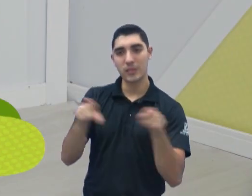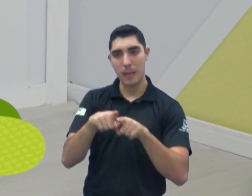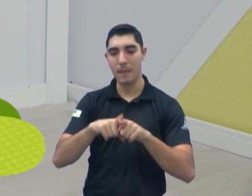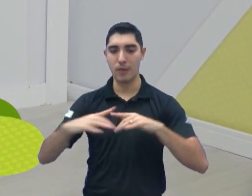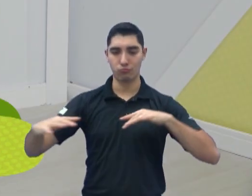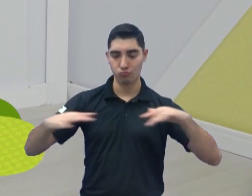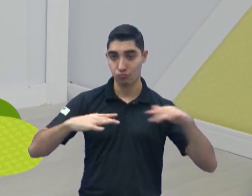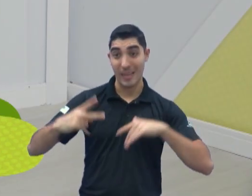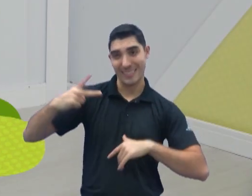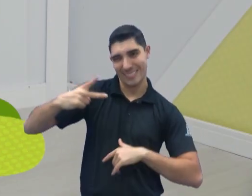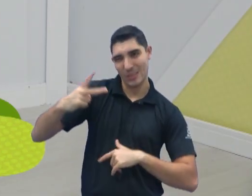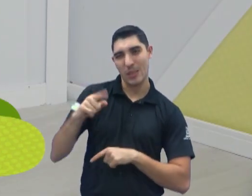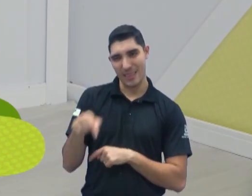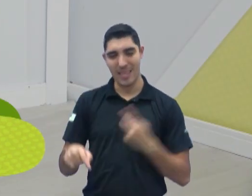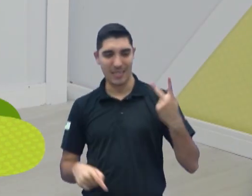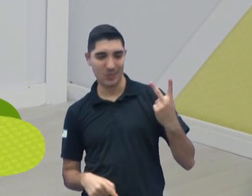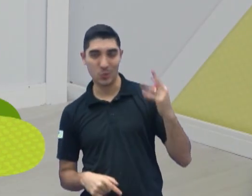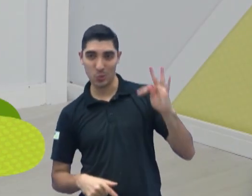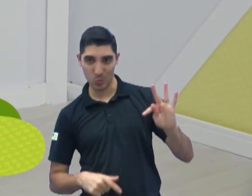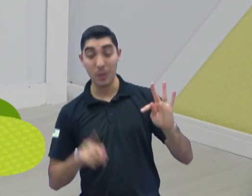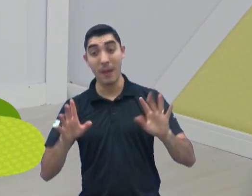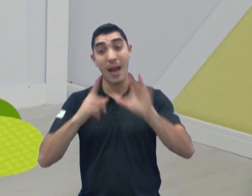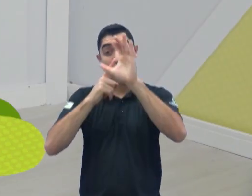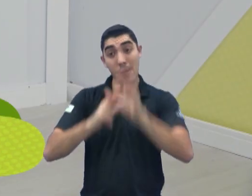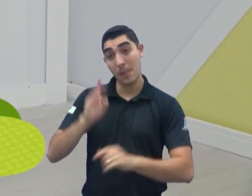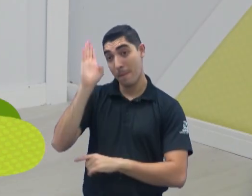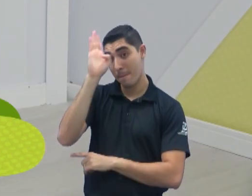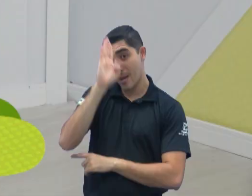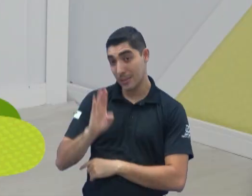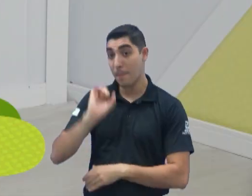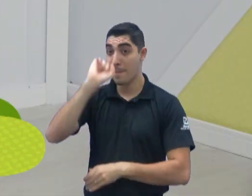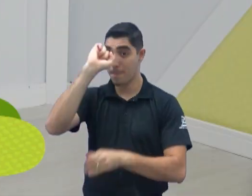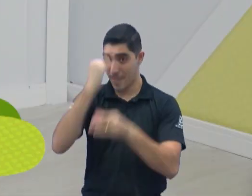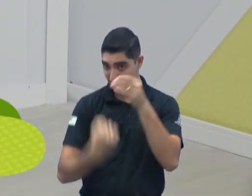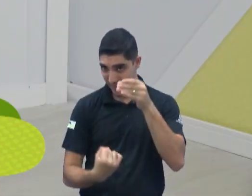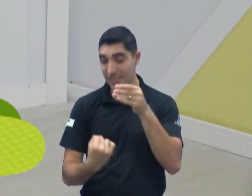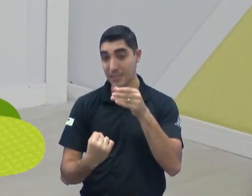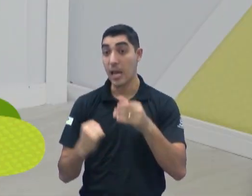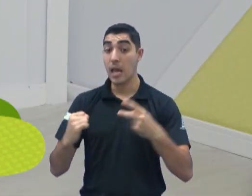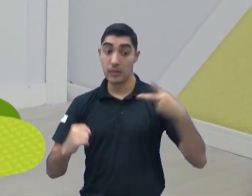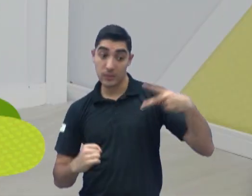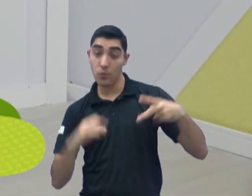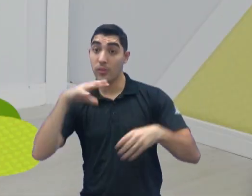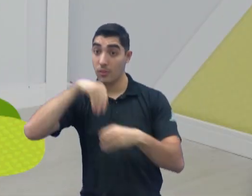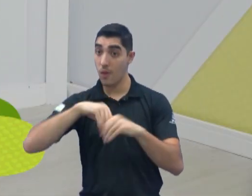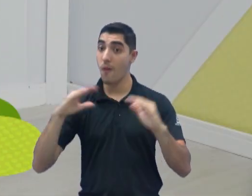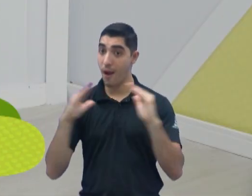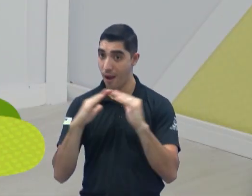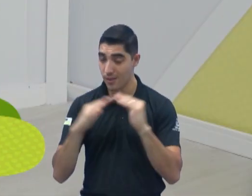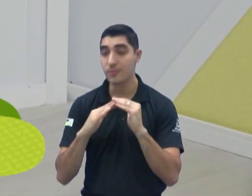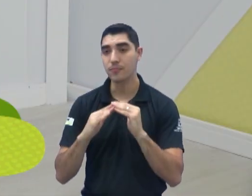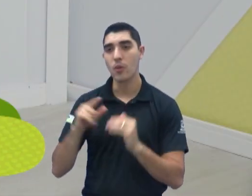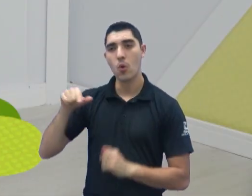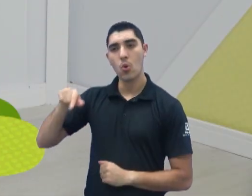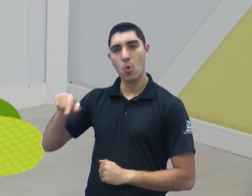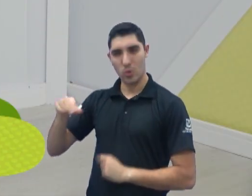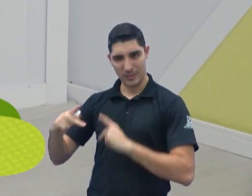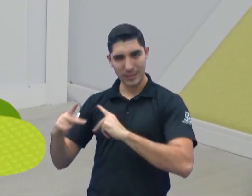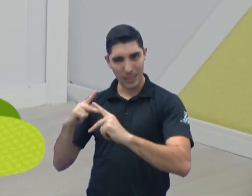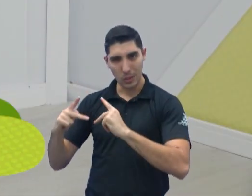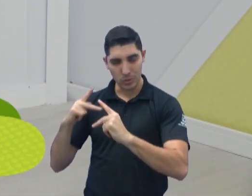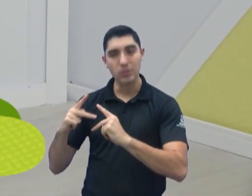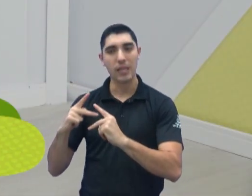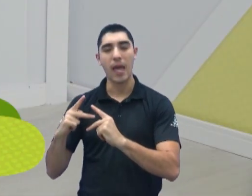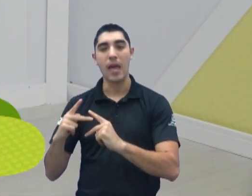que, obviamente, do NBB 18, em sua segunda partida consecutiva em casa. O time do técnico Cris Amed vem de boa